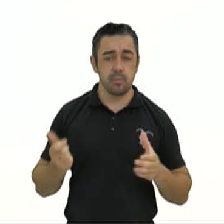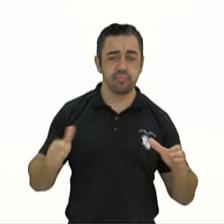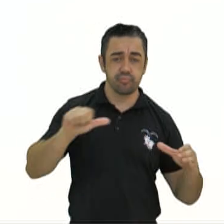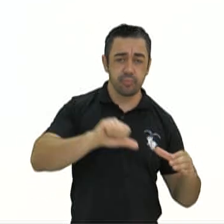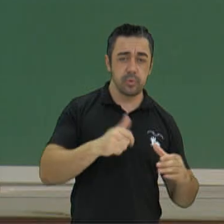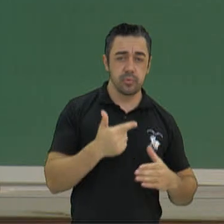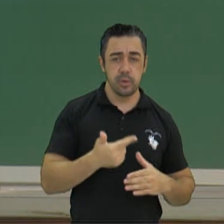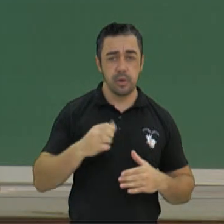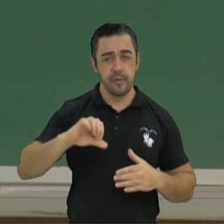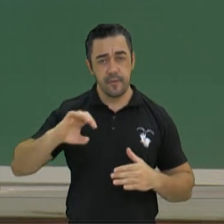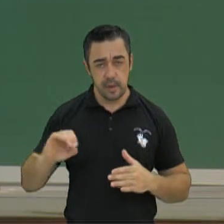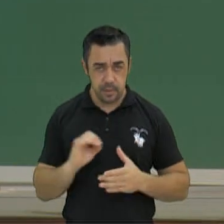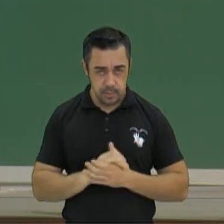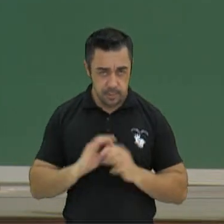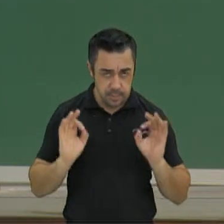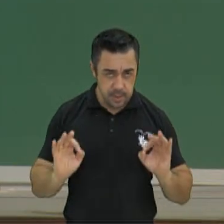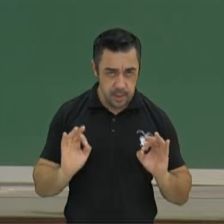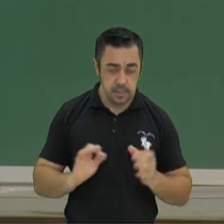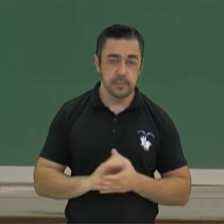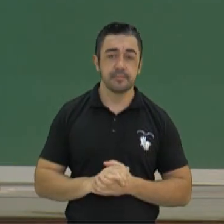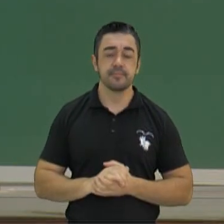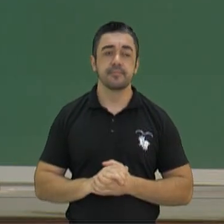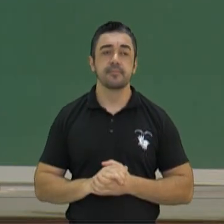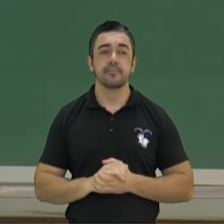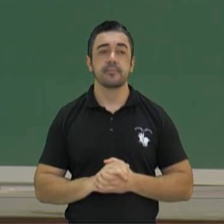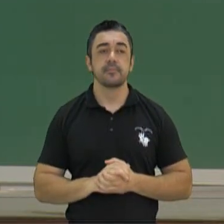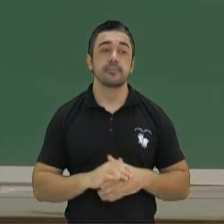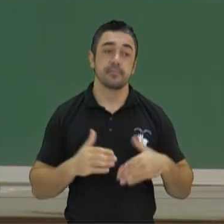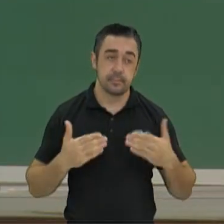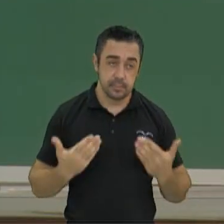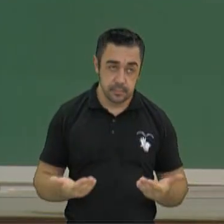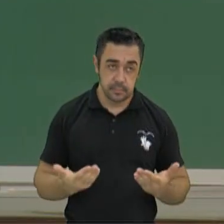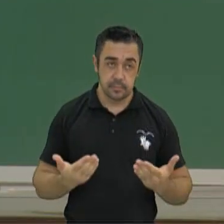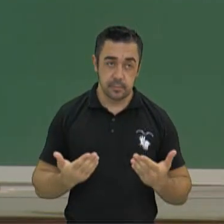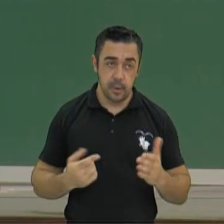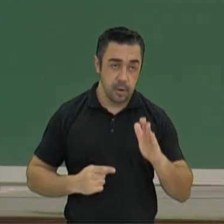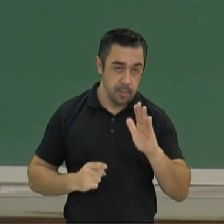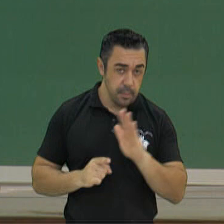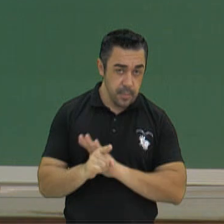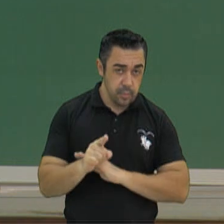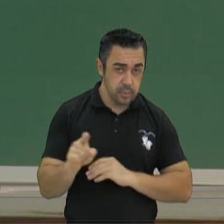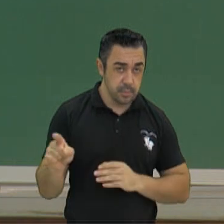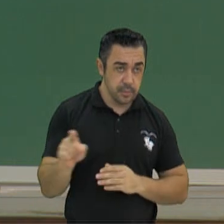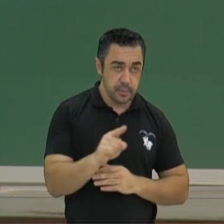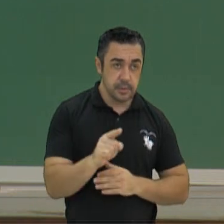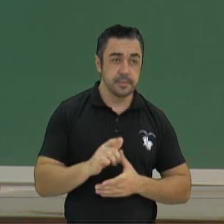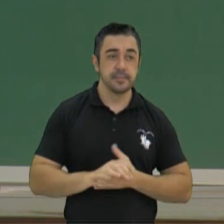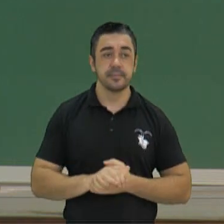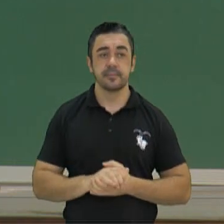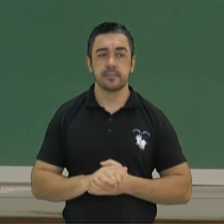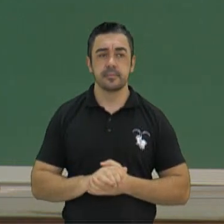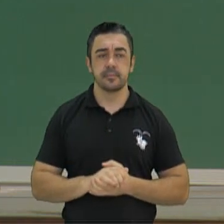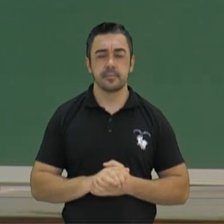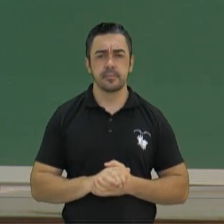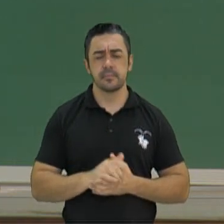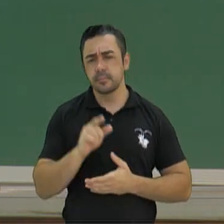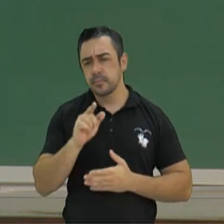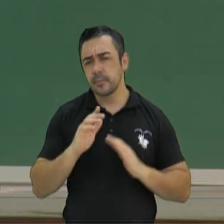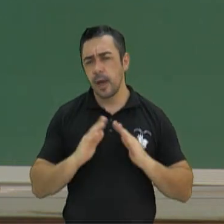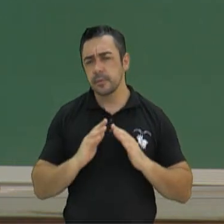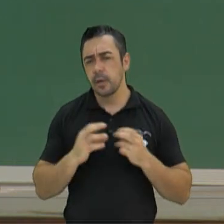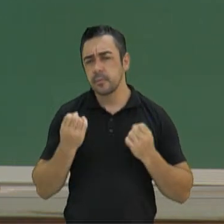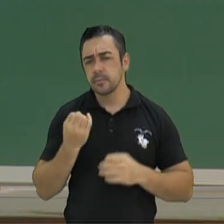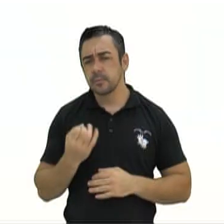290 mililitros. Belezinha? Tá bom? Então, vamos para um quiz agora? Observe aí em casa.